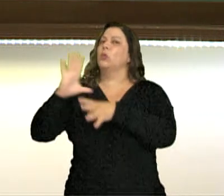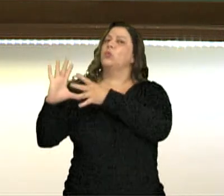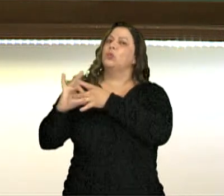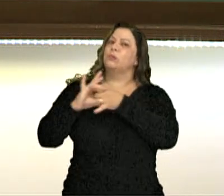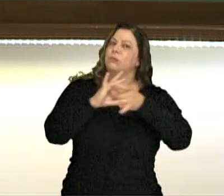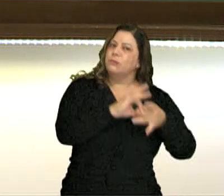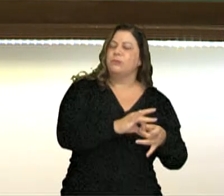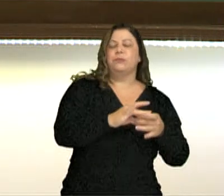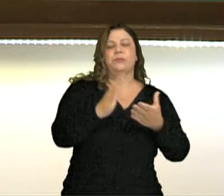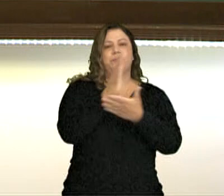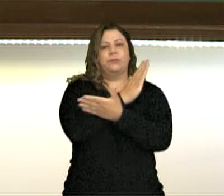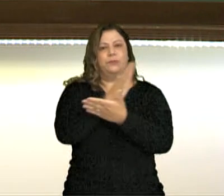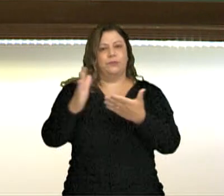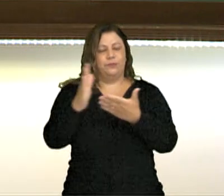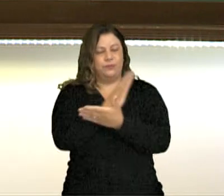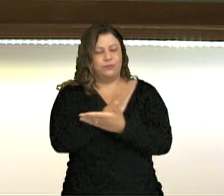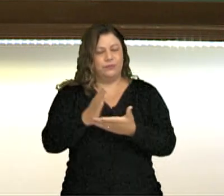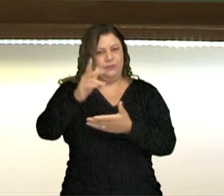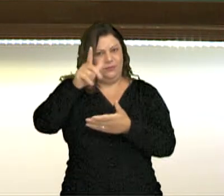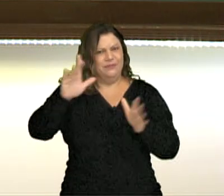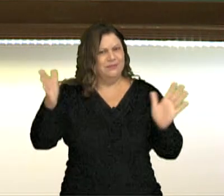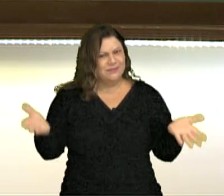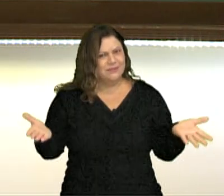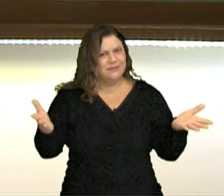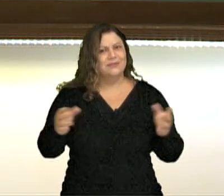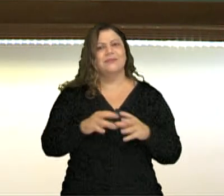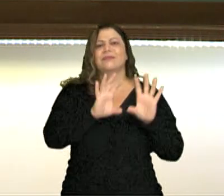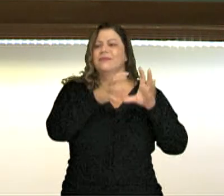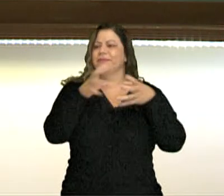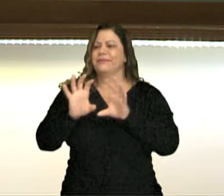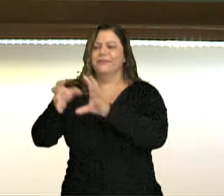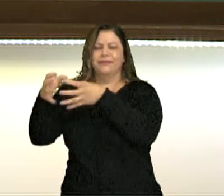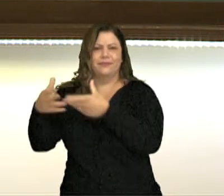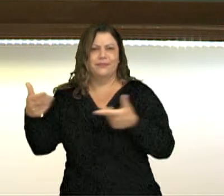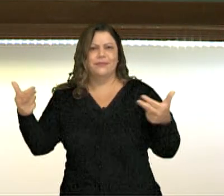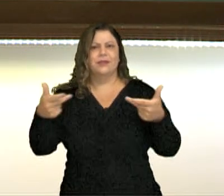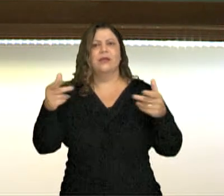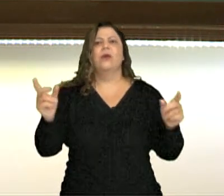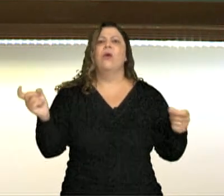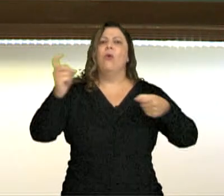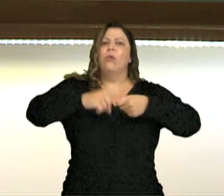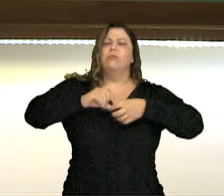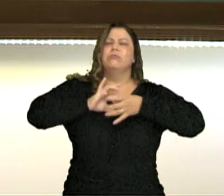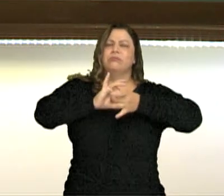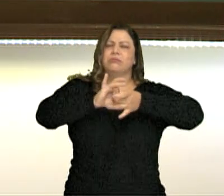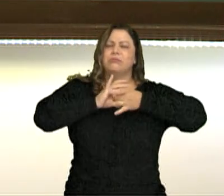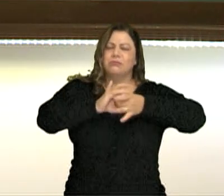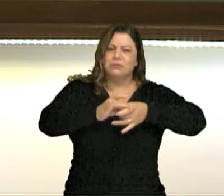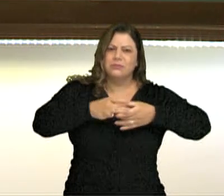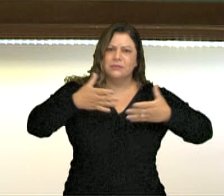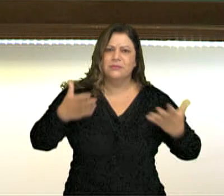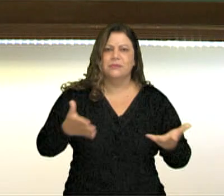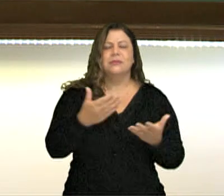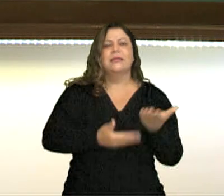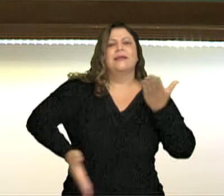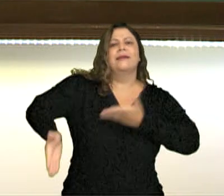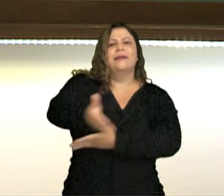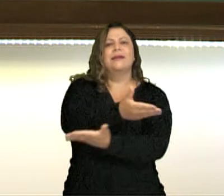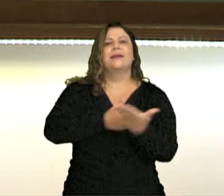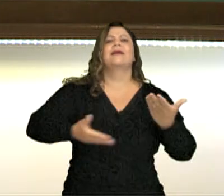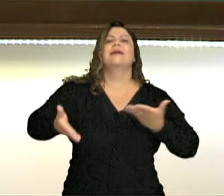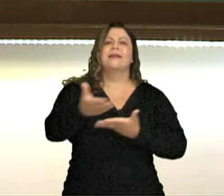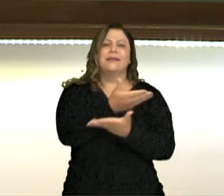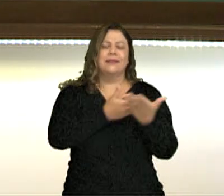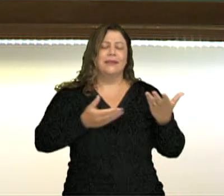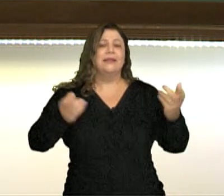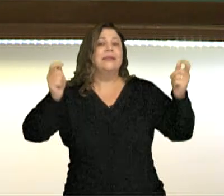coisa separada da outra? Ou eles precisam entrar juntos? Eles têm essa interdependência, essa inter-relação